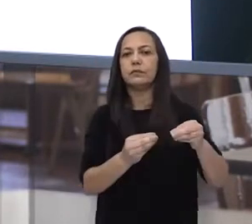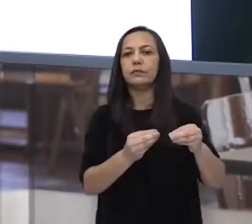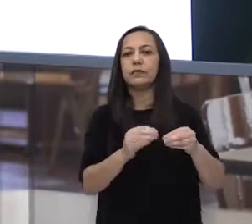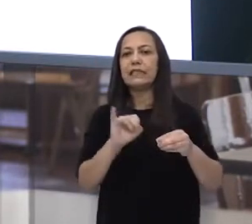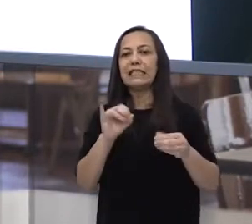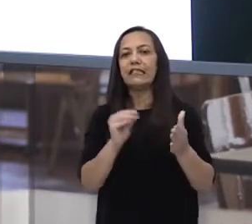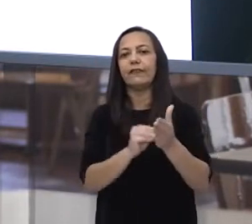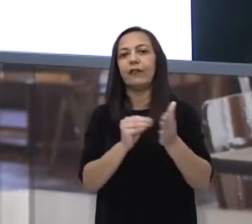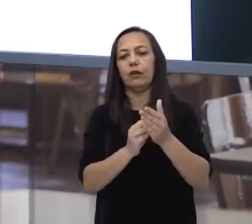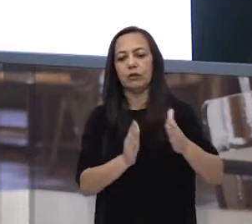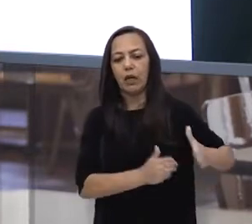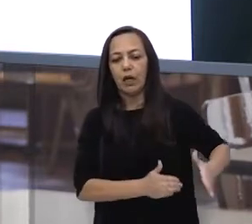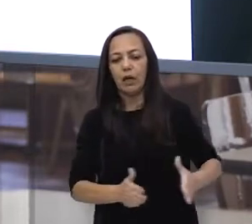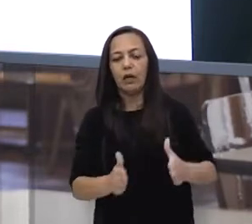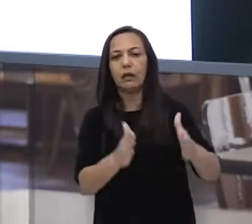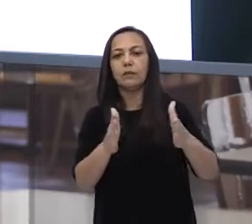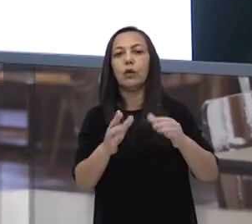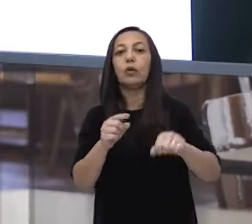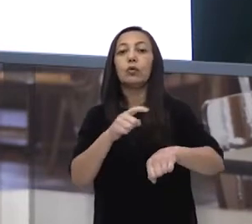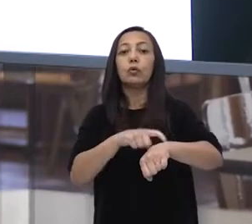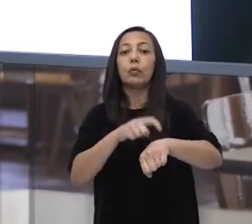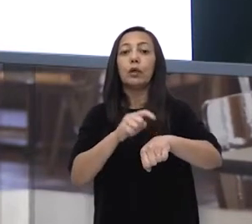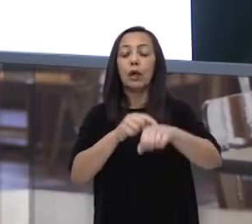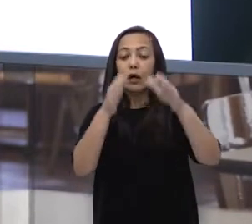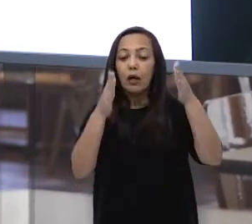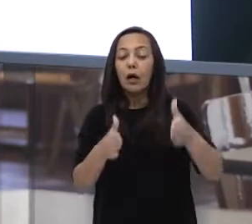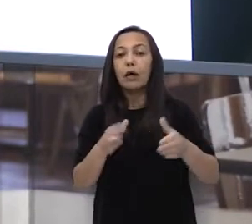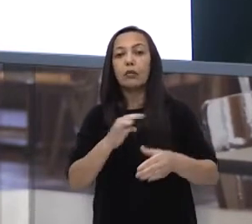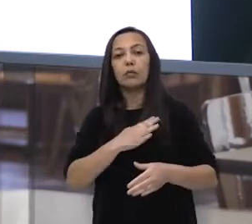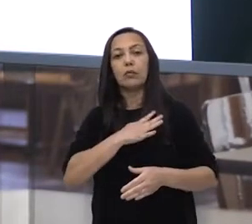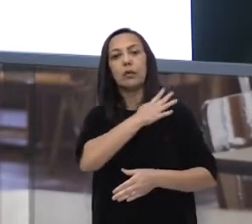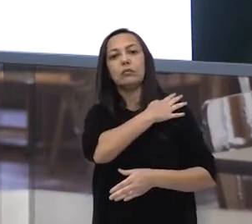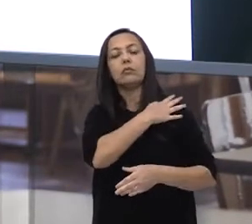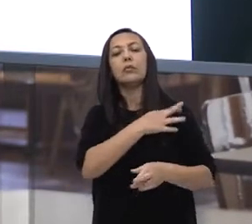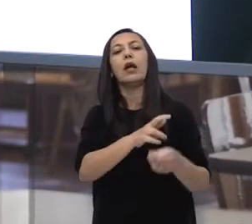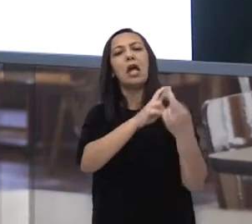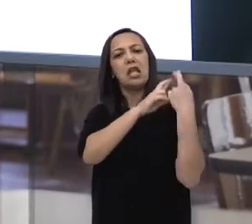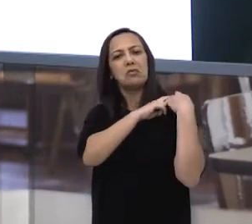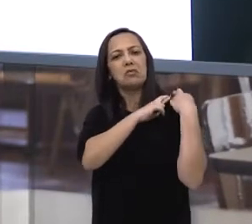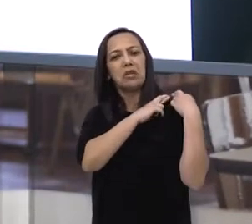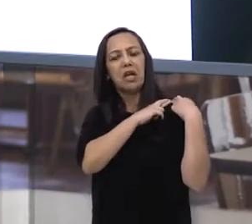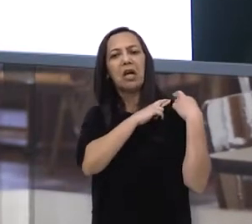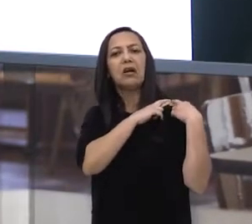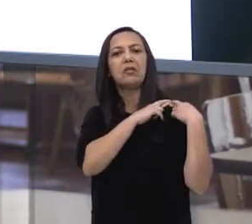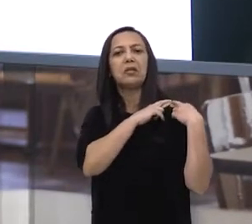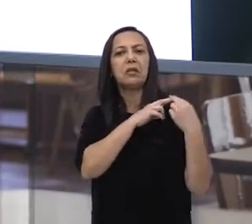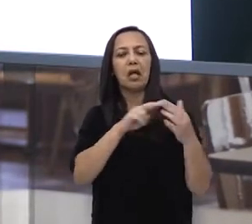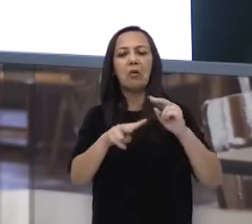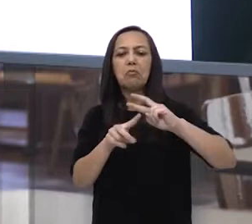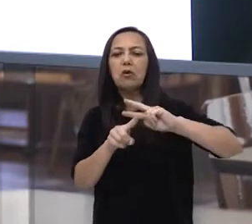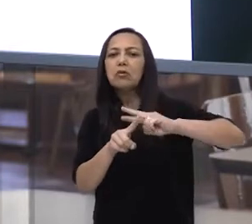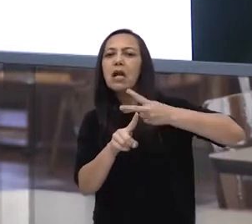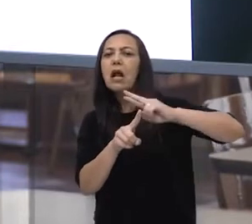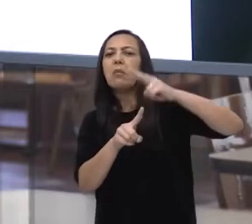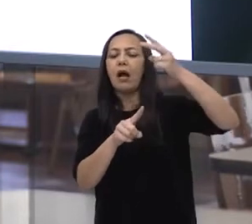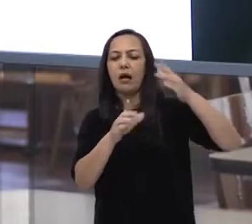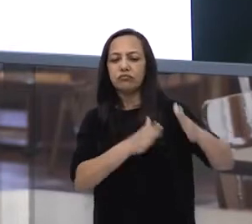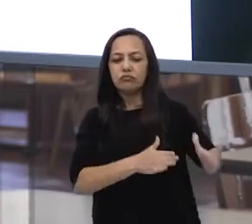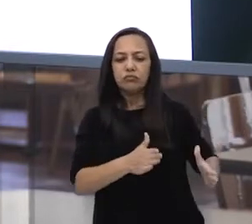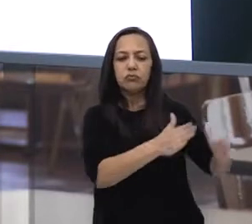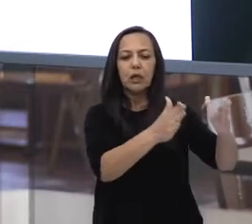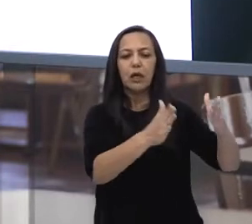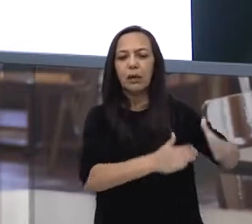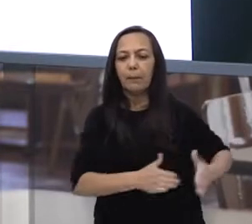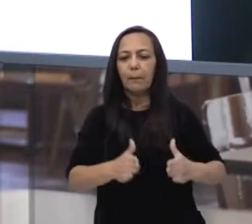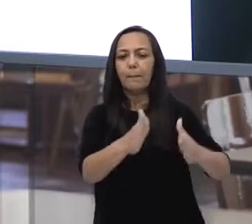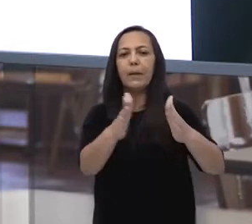estrada? Então, durante o período militar, ele foi responsável por uma grande quantidade de pavimentação e construção de